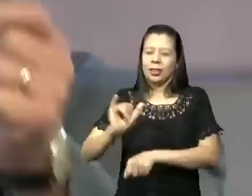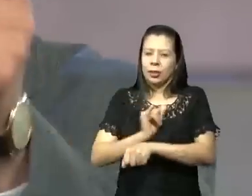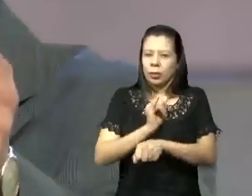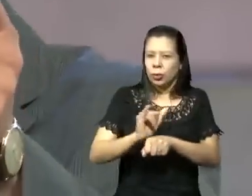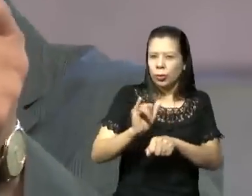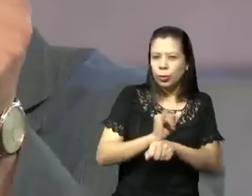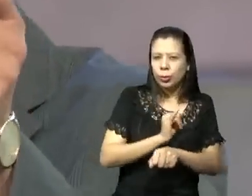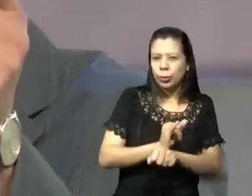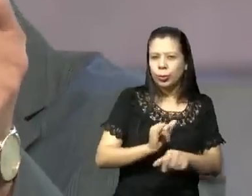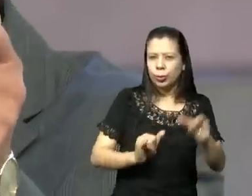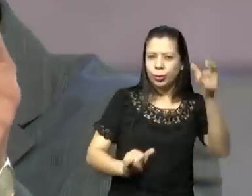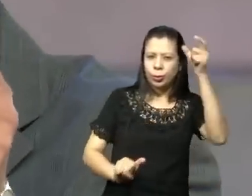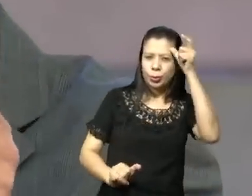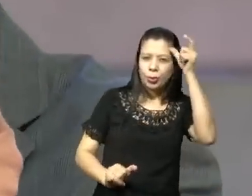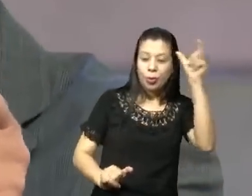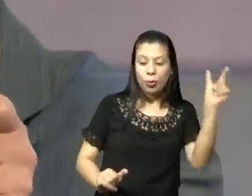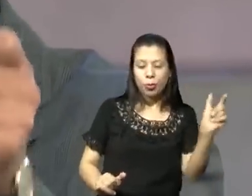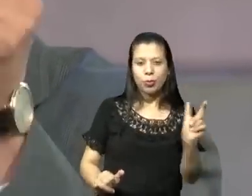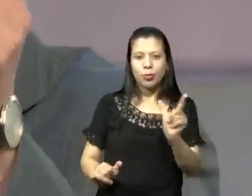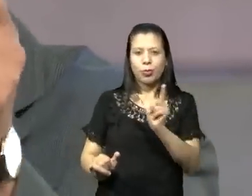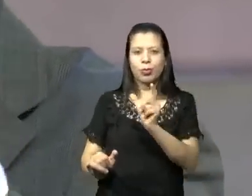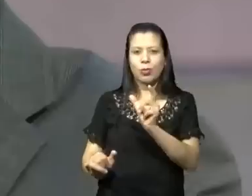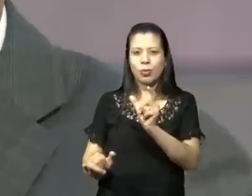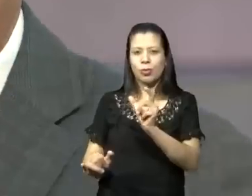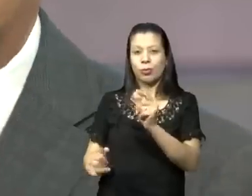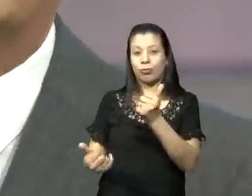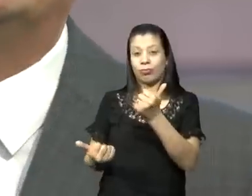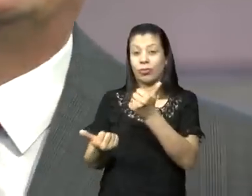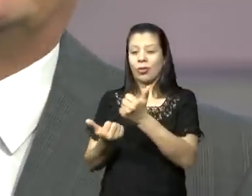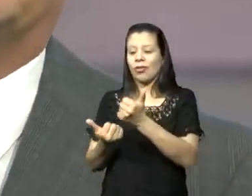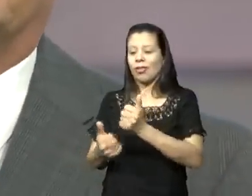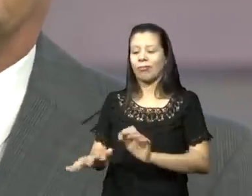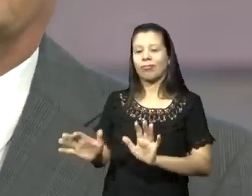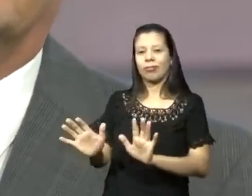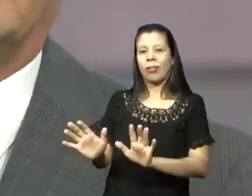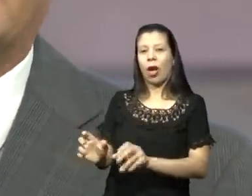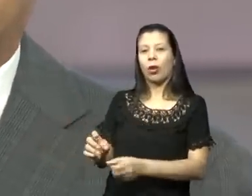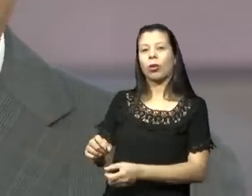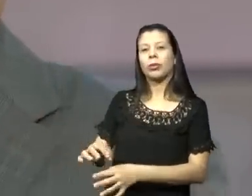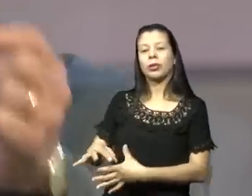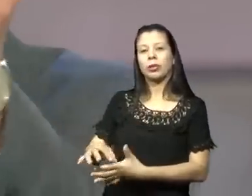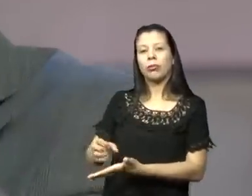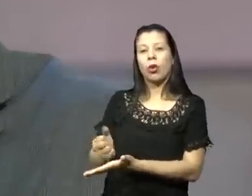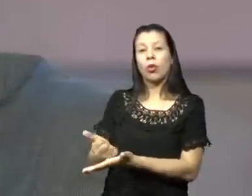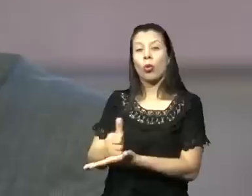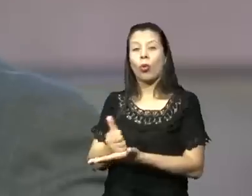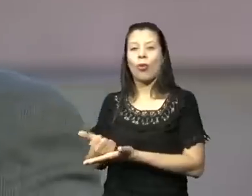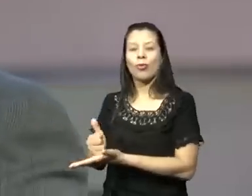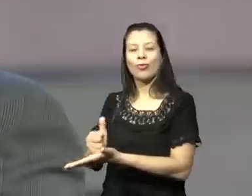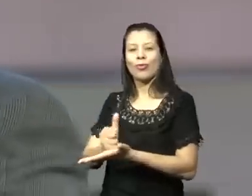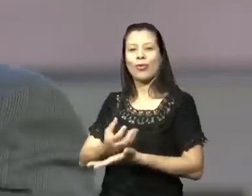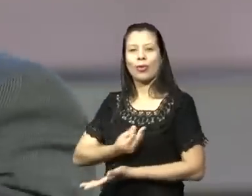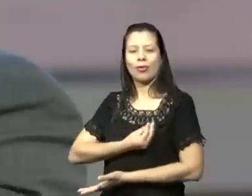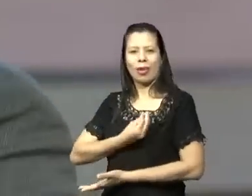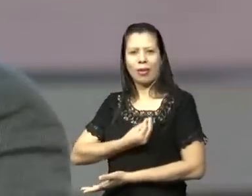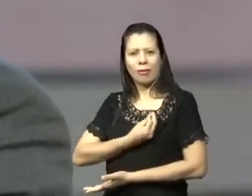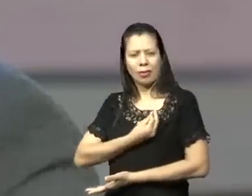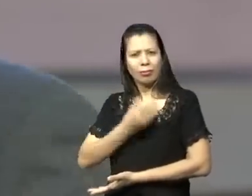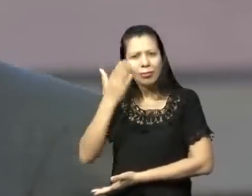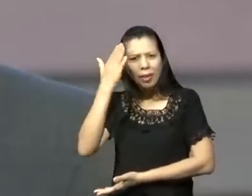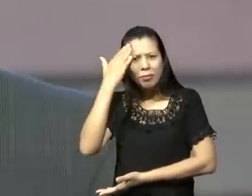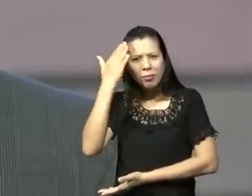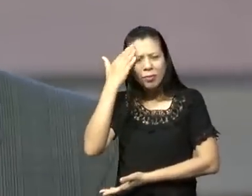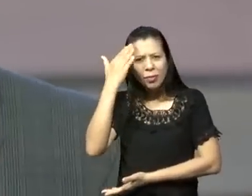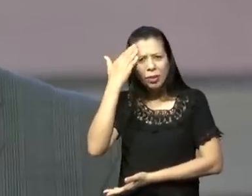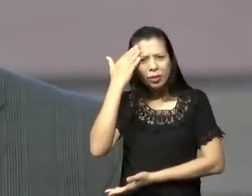quando Caim saiu da presença do Senhor se tornou um Peregrino errante quando Esaú rejeitou o prêmio da